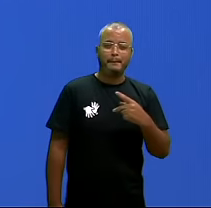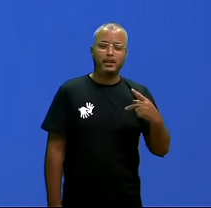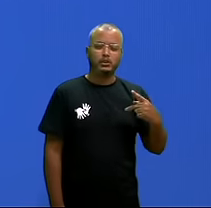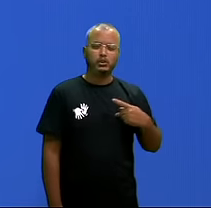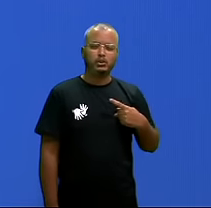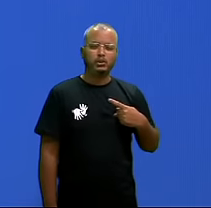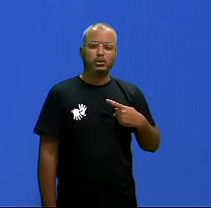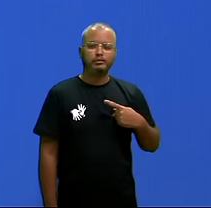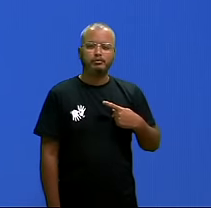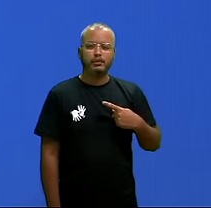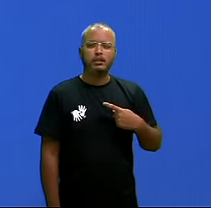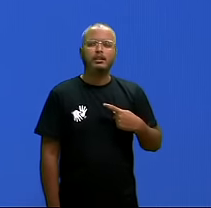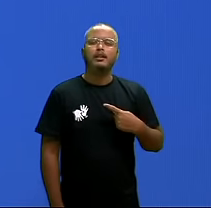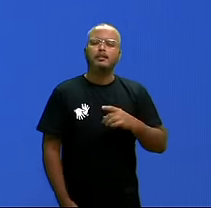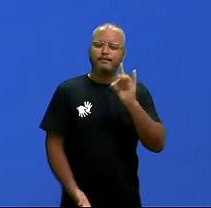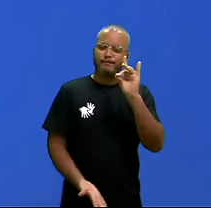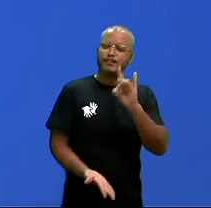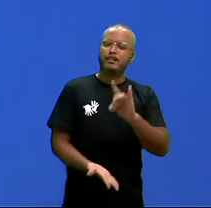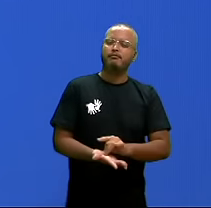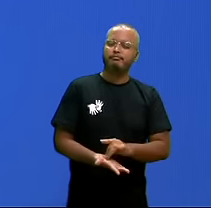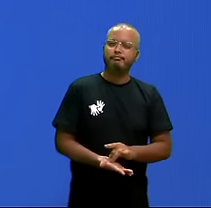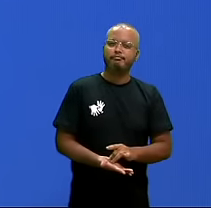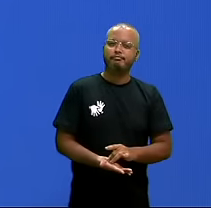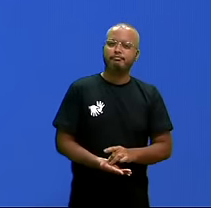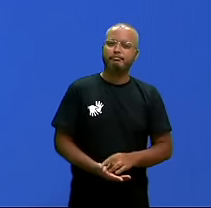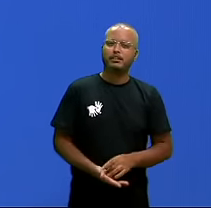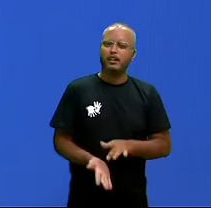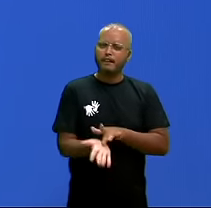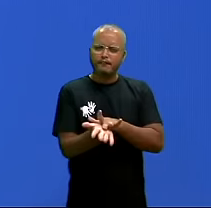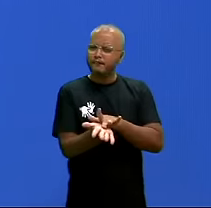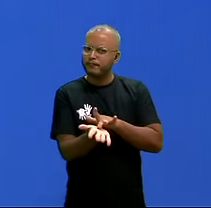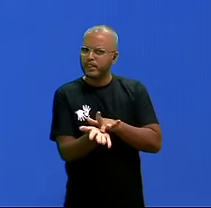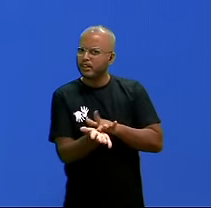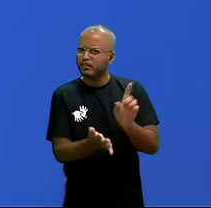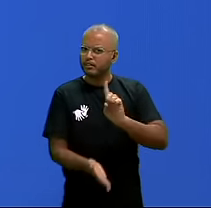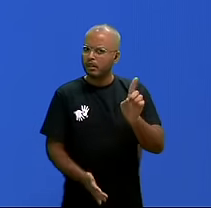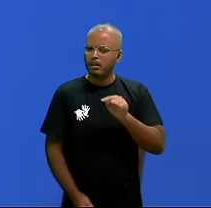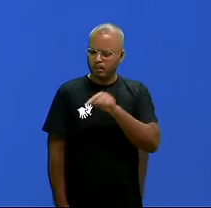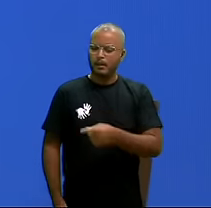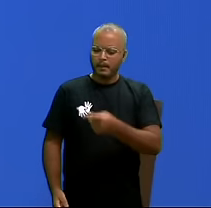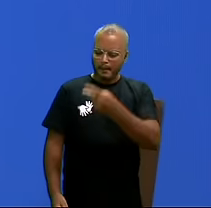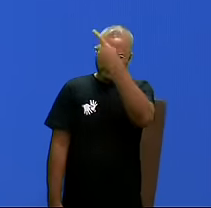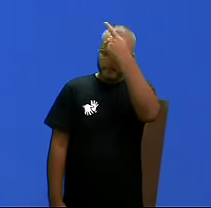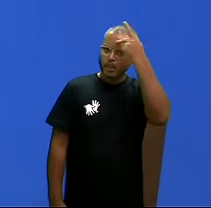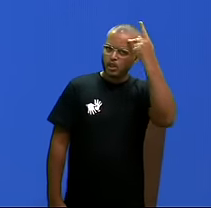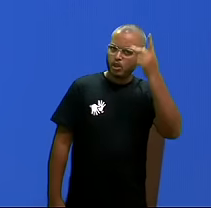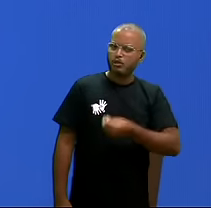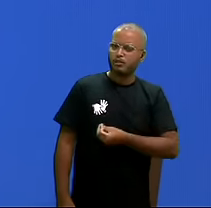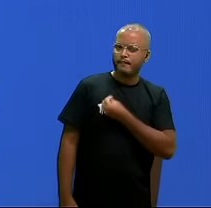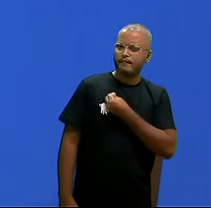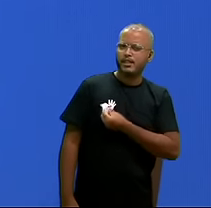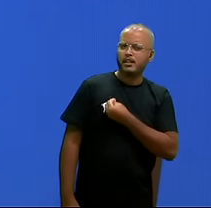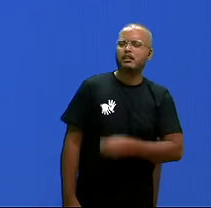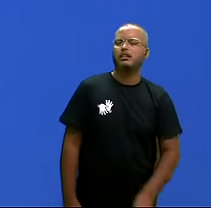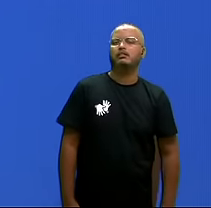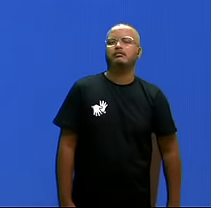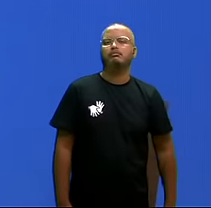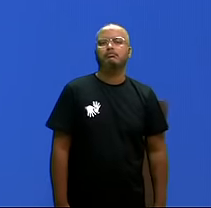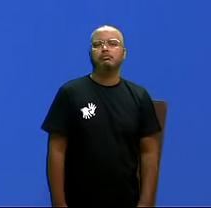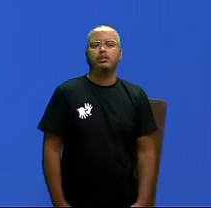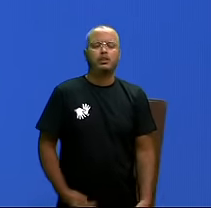verdade. Gente que não disfarça nada, gente que é de verdade. Ah, não sei, é de verdade, é gente com a